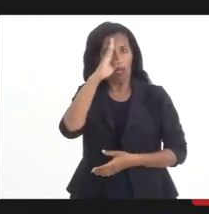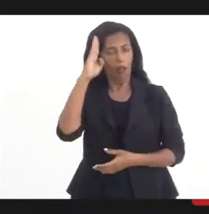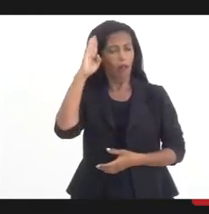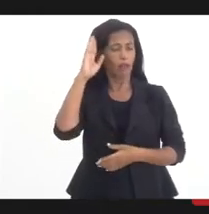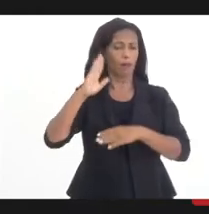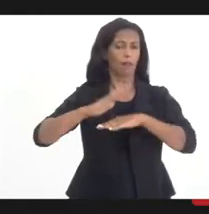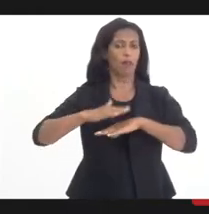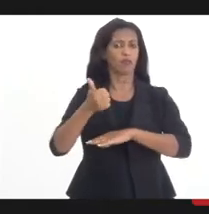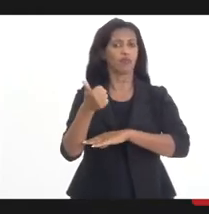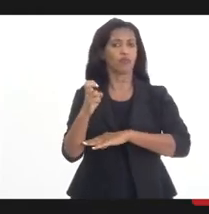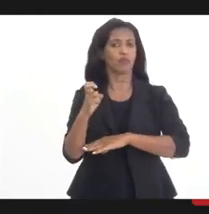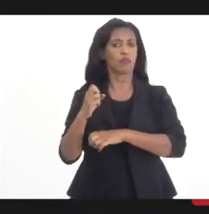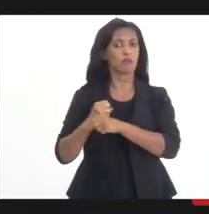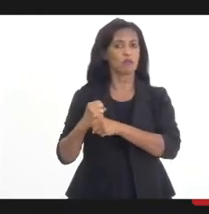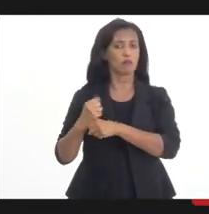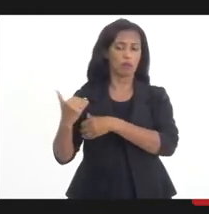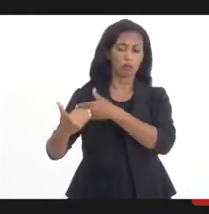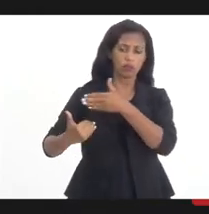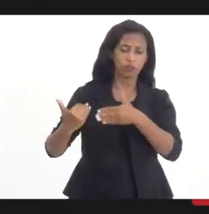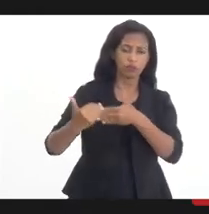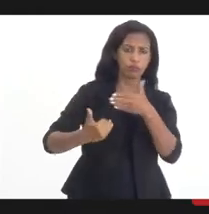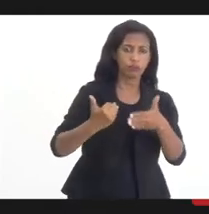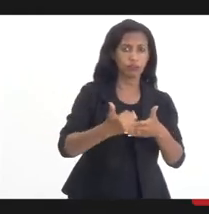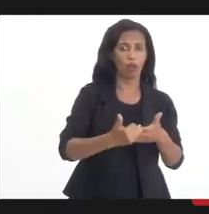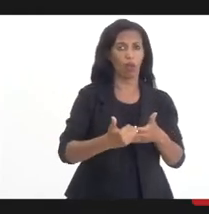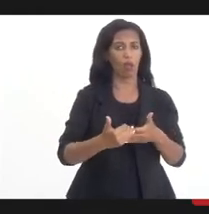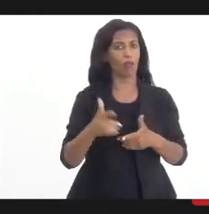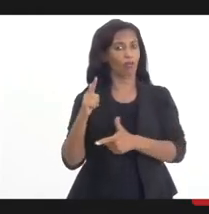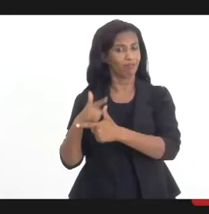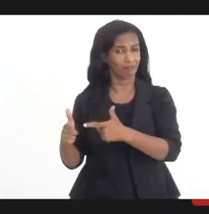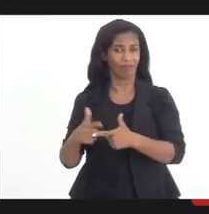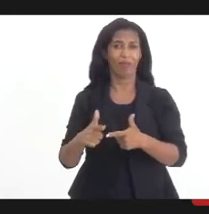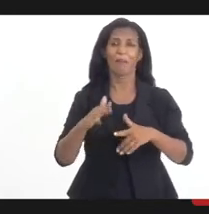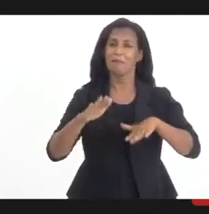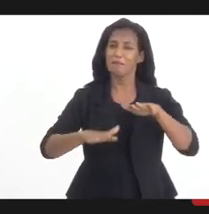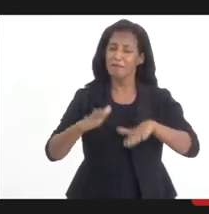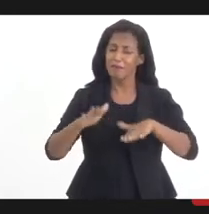de 15 anos, vem fazendo uma verdadeira travessia do deserto,